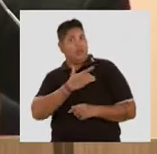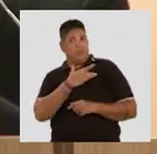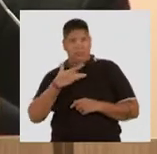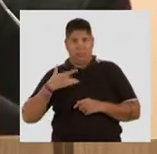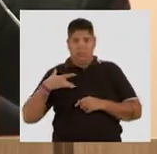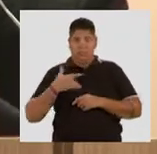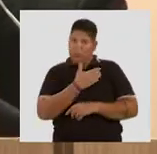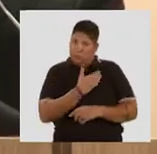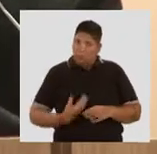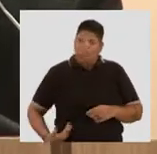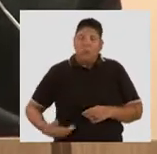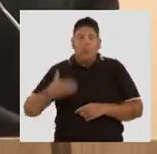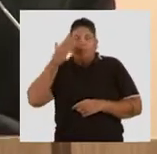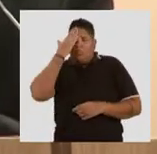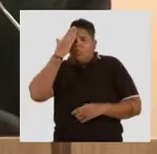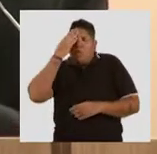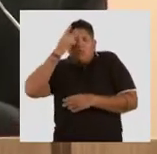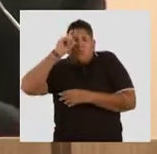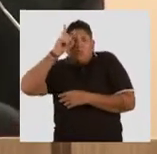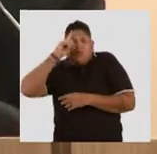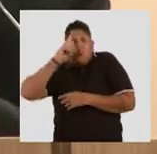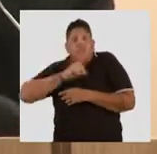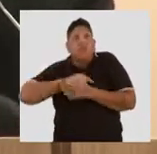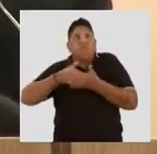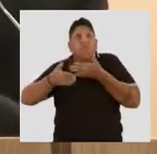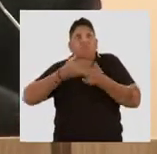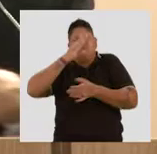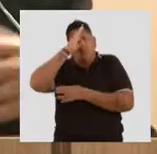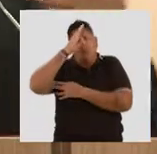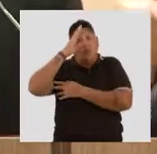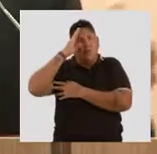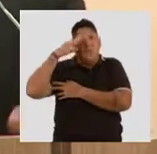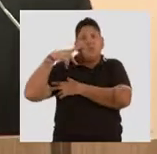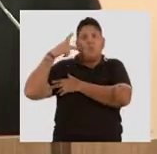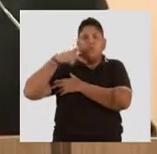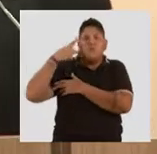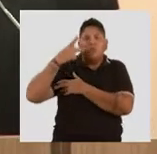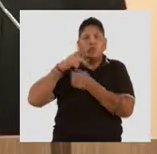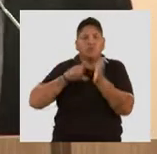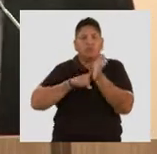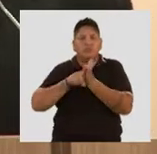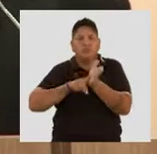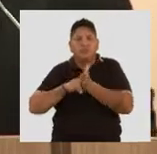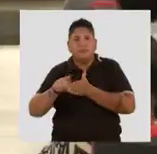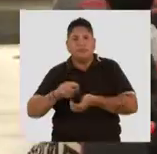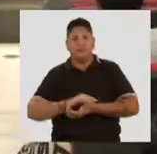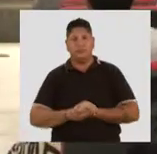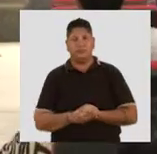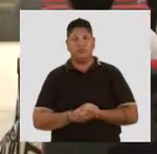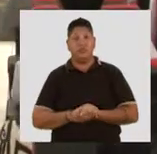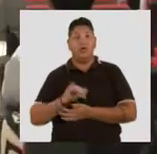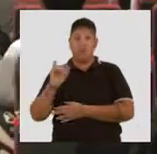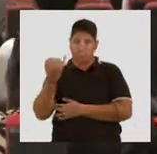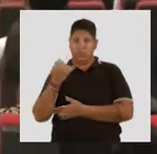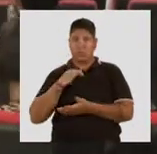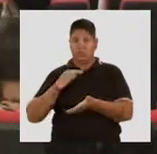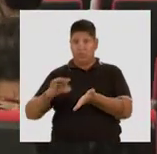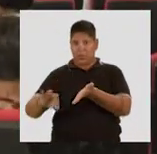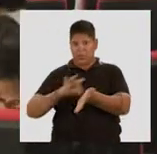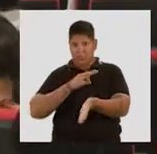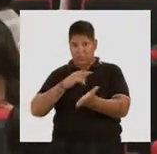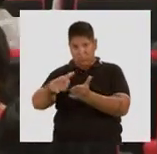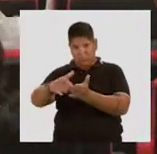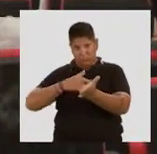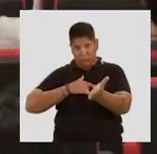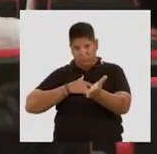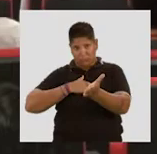lida diariamente com saúde do trabalhador, acadêmico, procuradores, inspetores. Na oportunidade foi